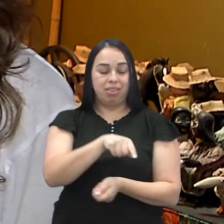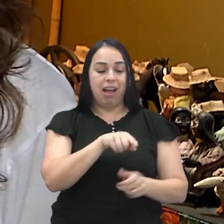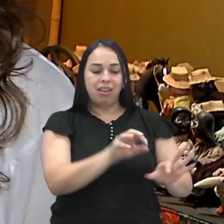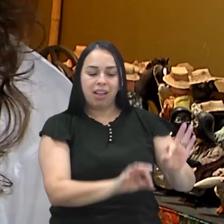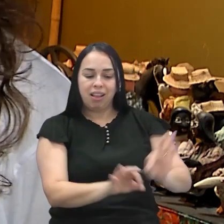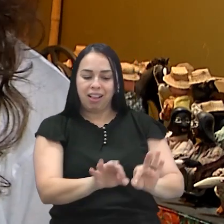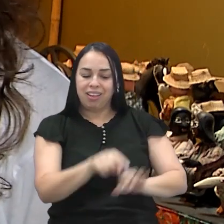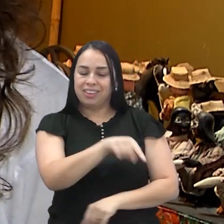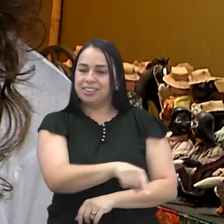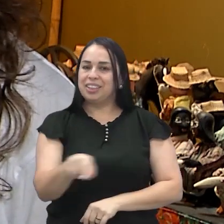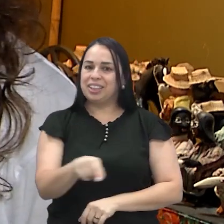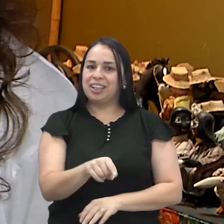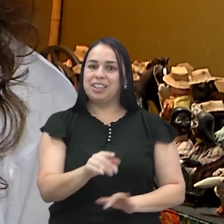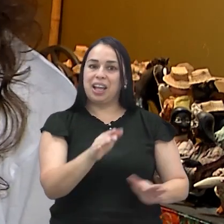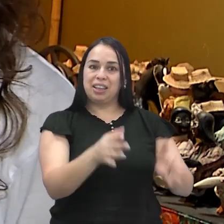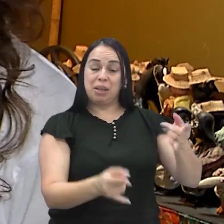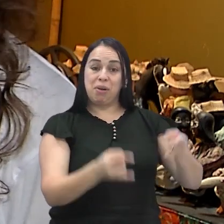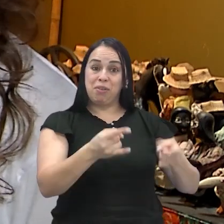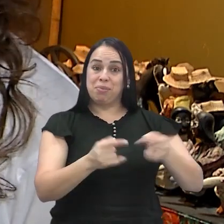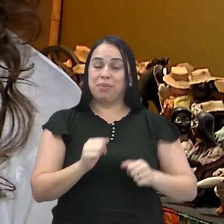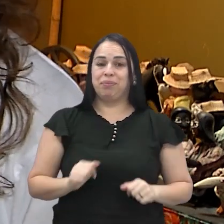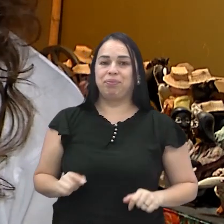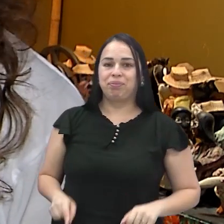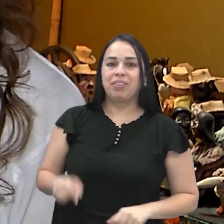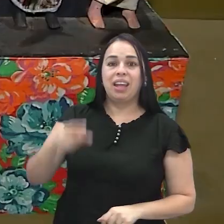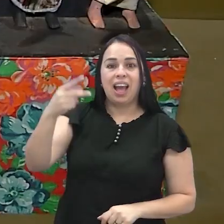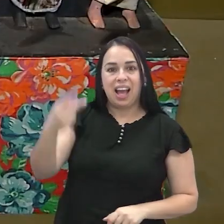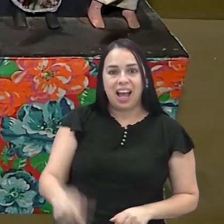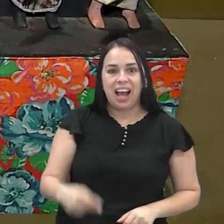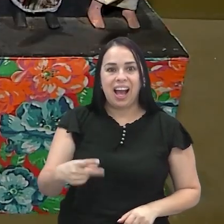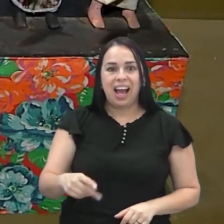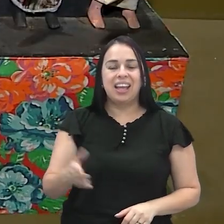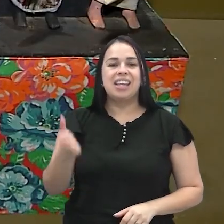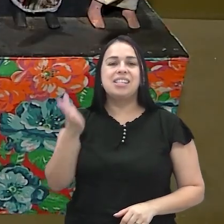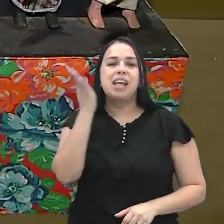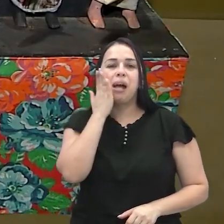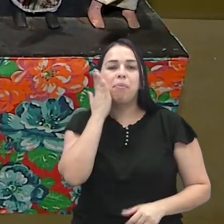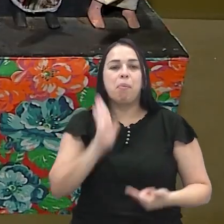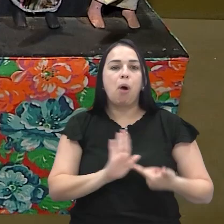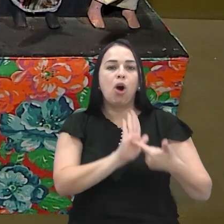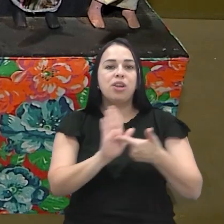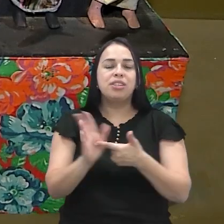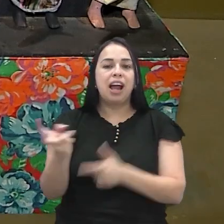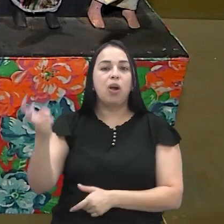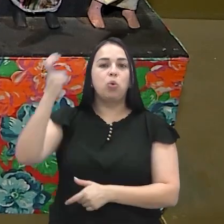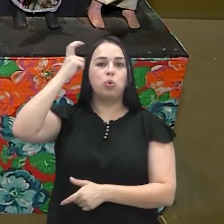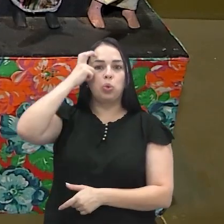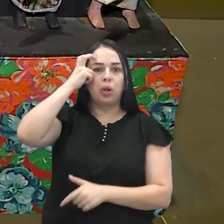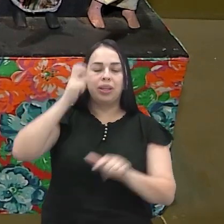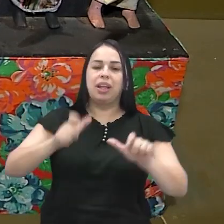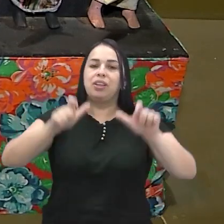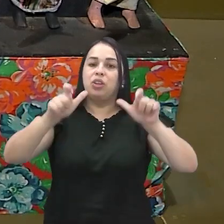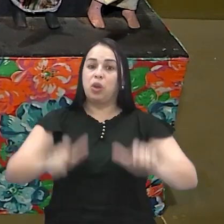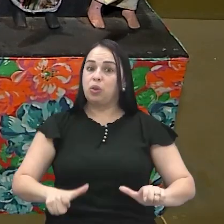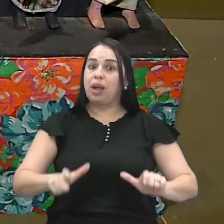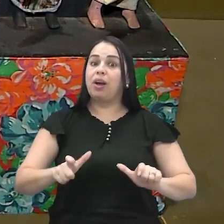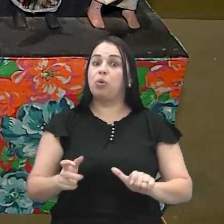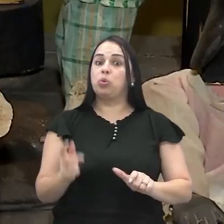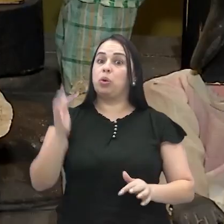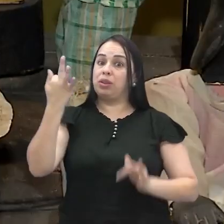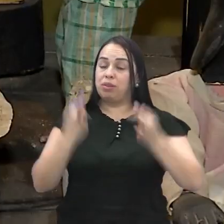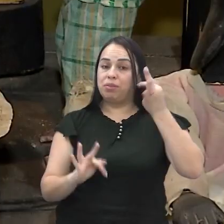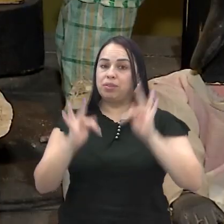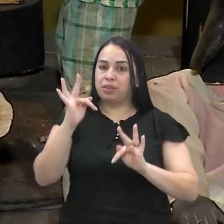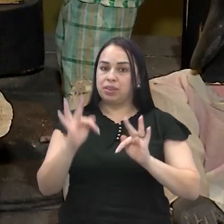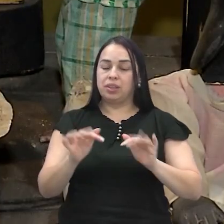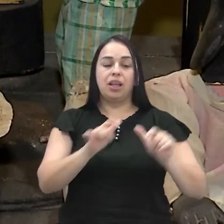estão representados nessa engenhoca e ela se movimenta. Aqui são preservados os saberes e fazeres da região. O espaço de